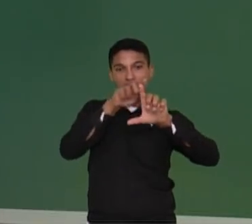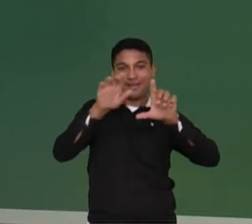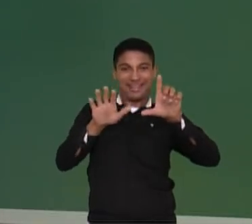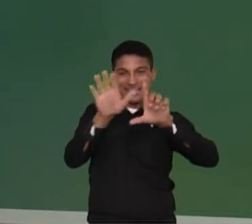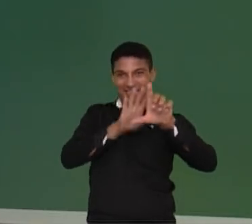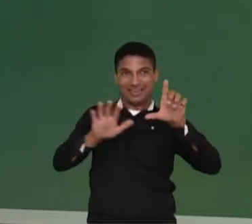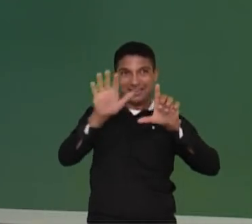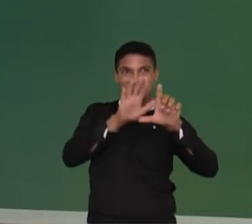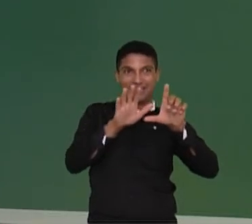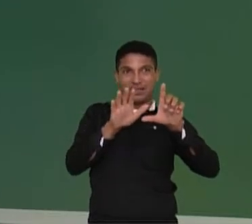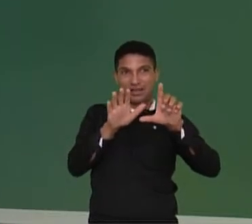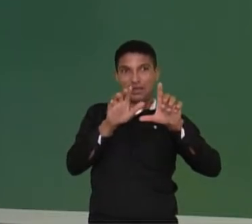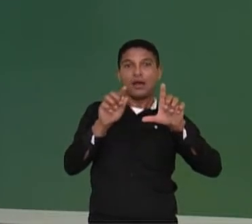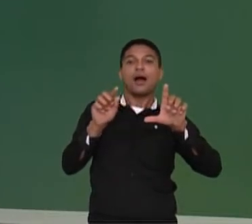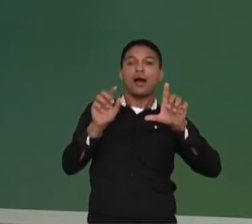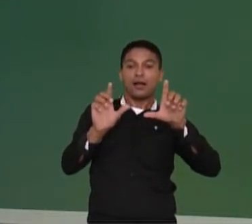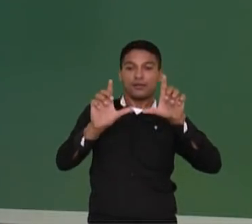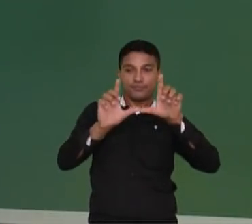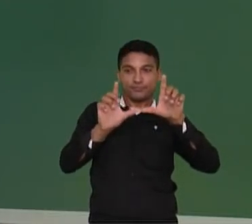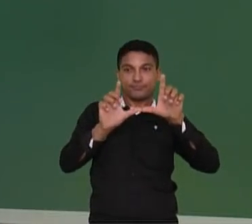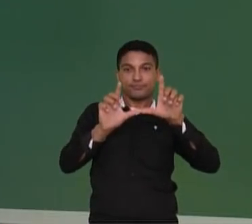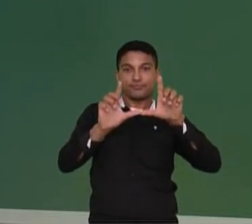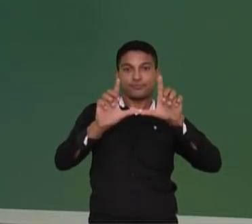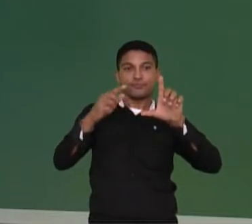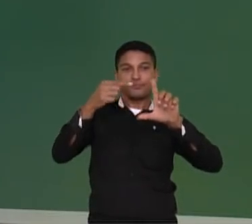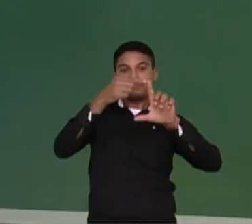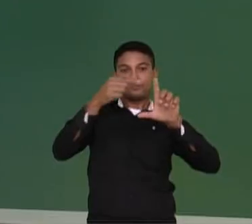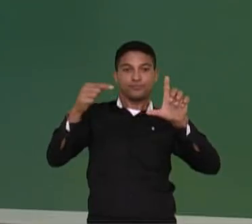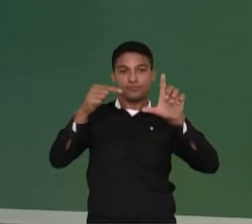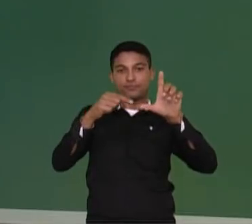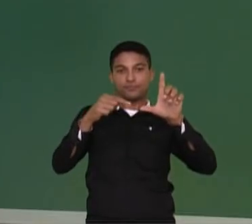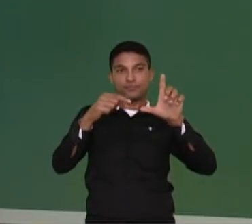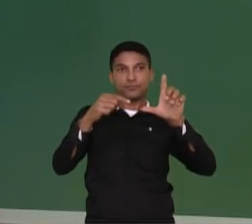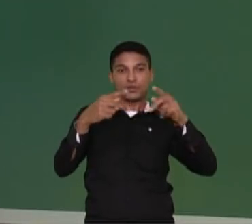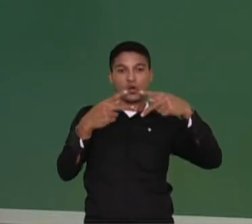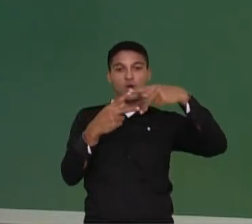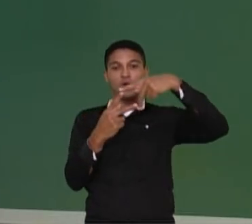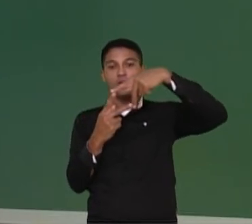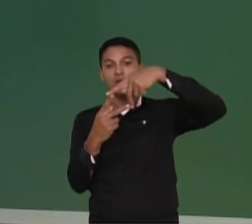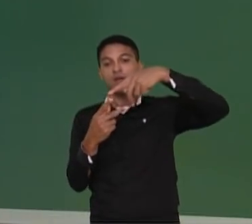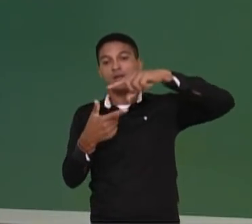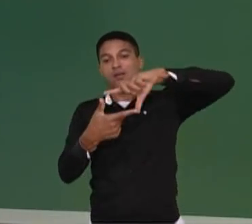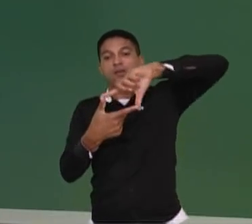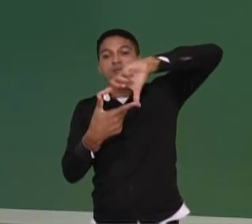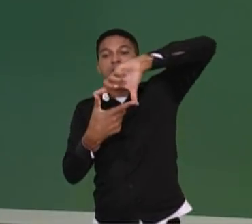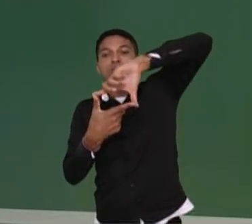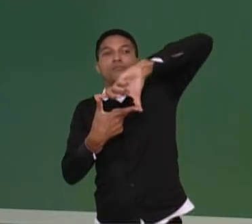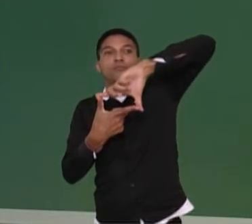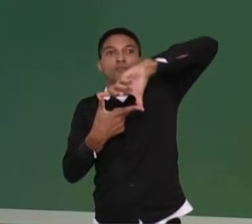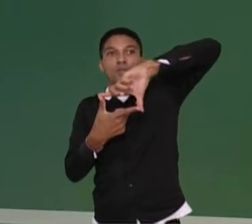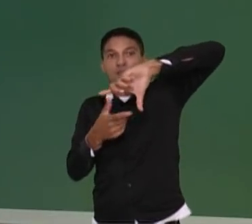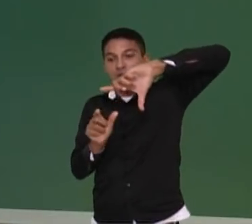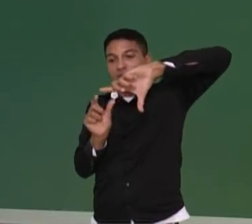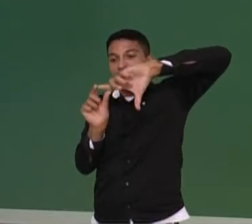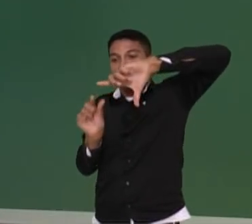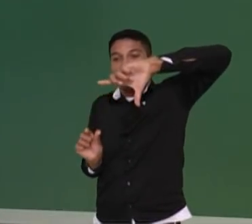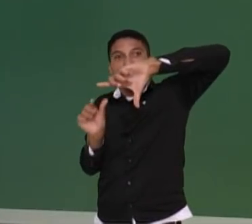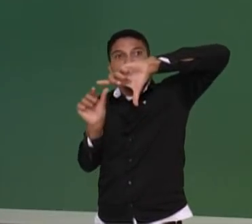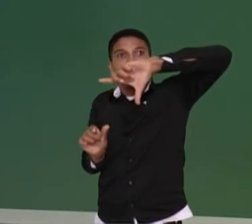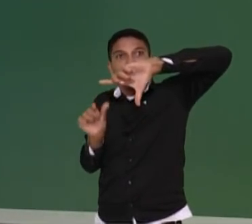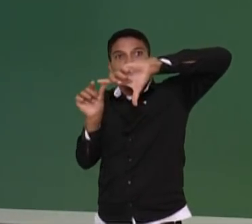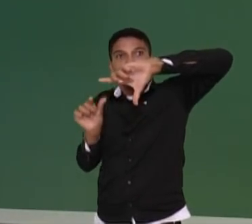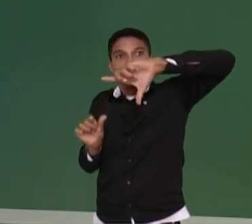Ó, né? Então, ABCD, ABC e D, é com toda essa